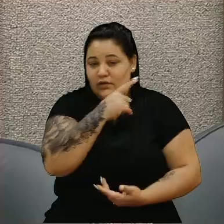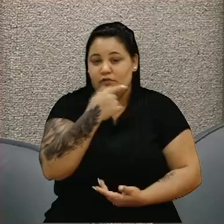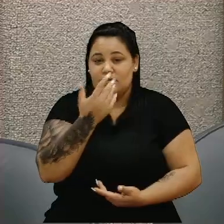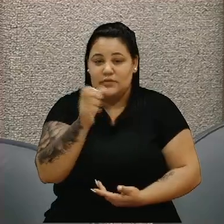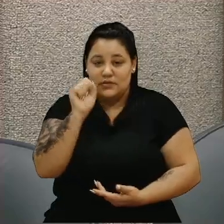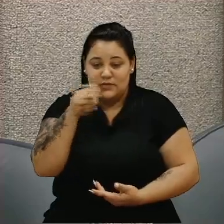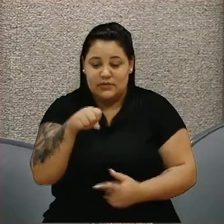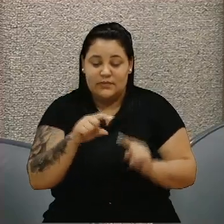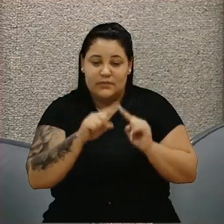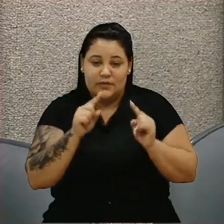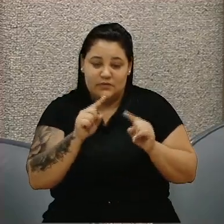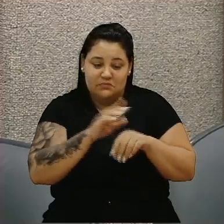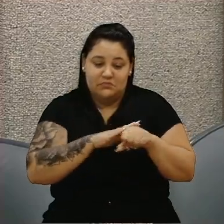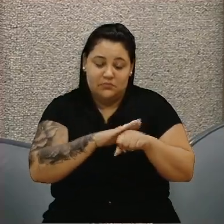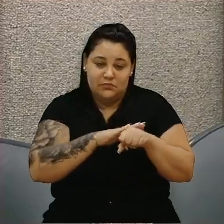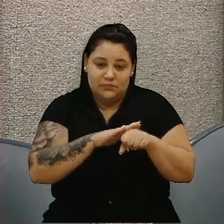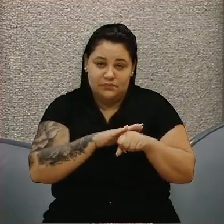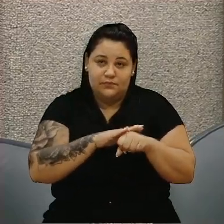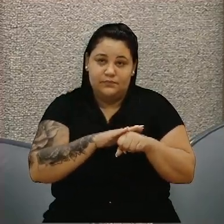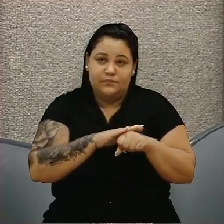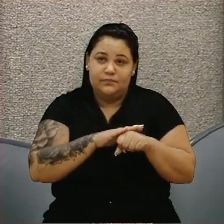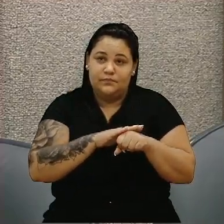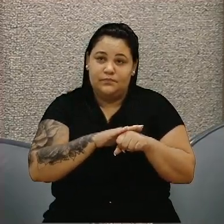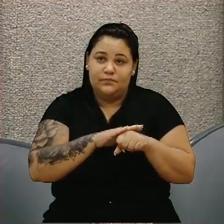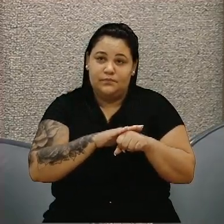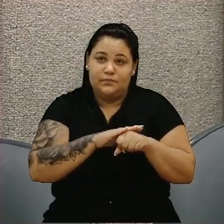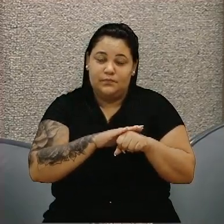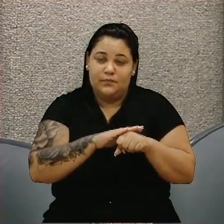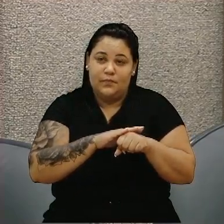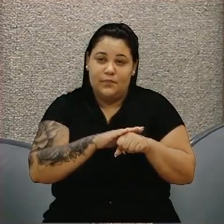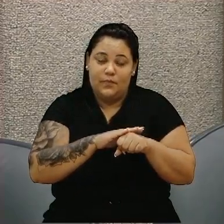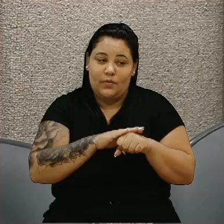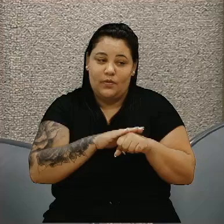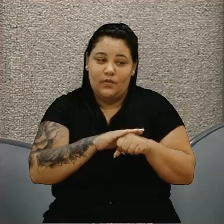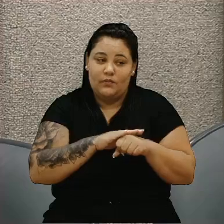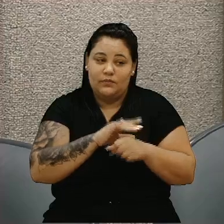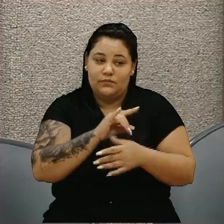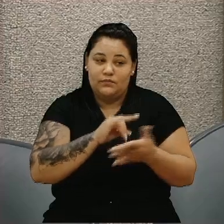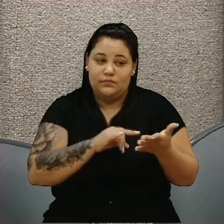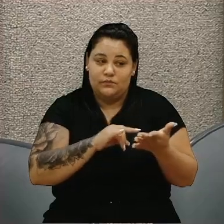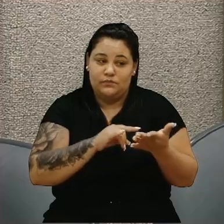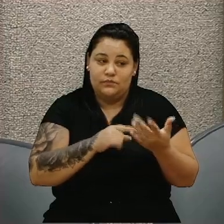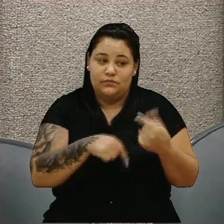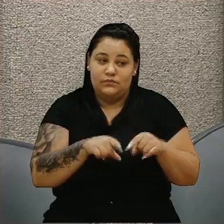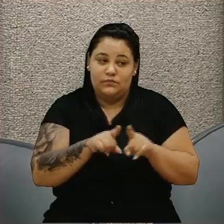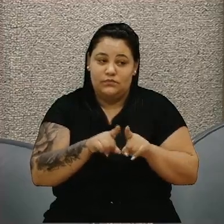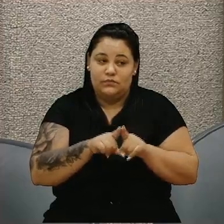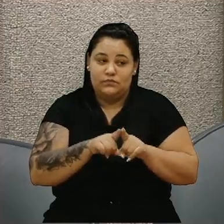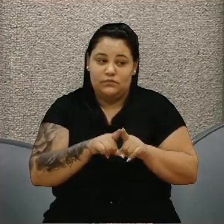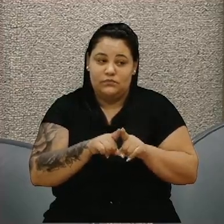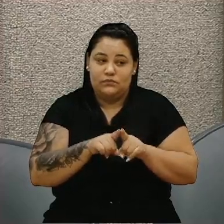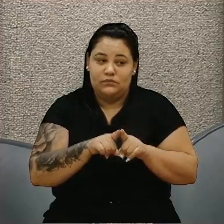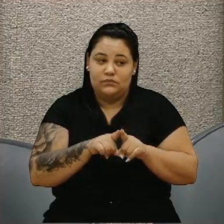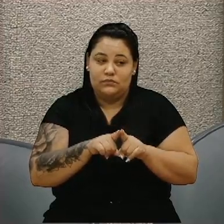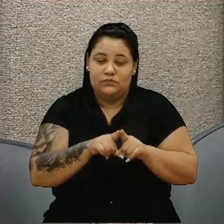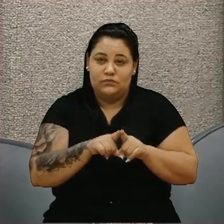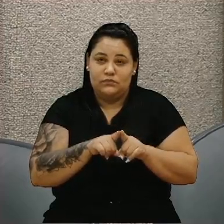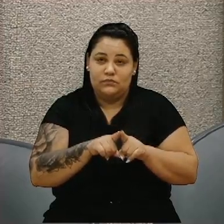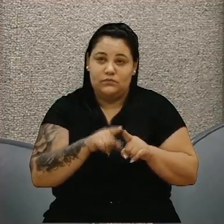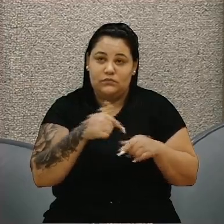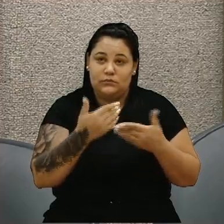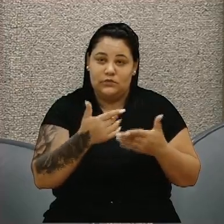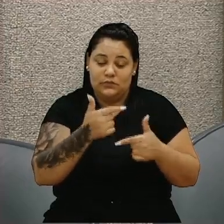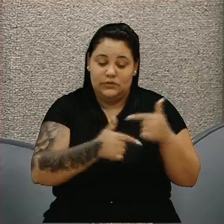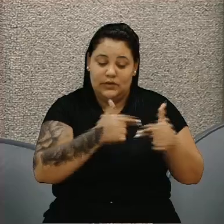articulação fantástica com o seu Castilhos lá no cartório, com o diretor-presidente do fórum. Então, trabalhando em